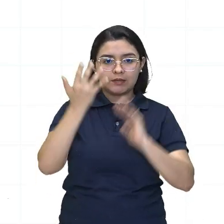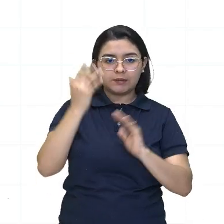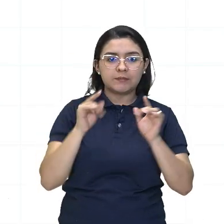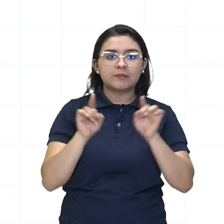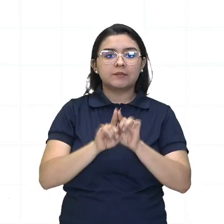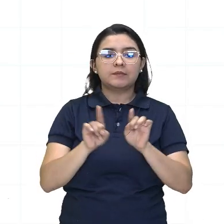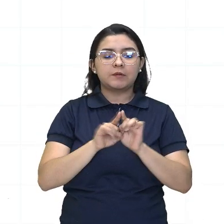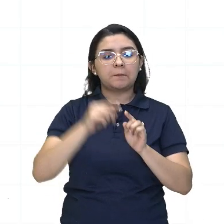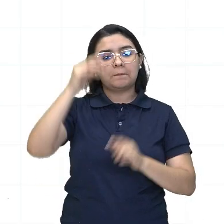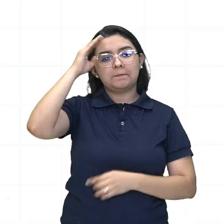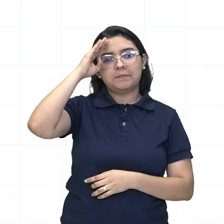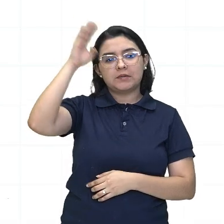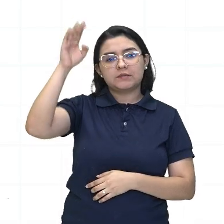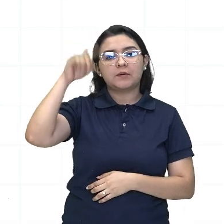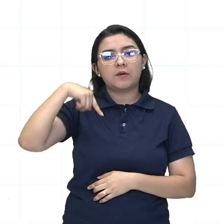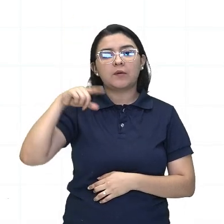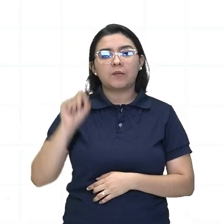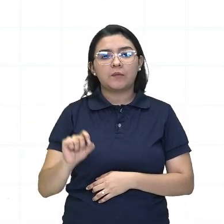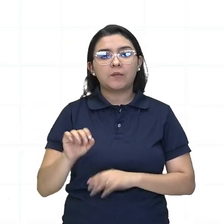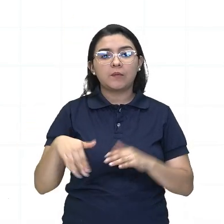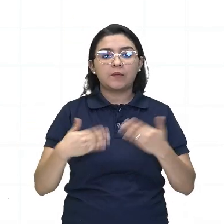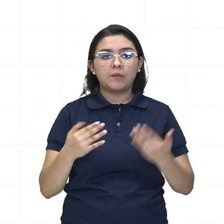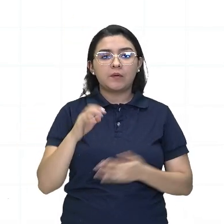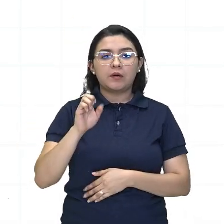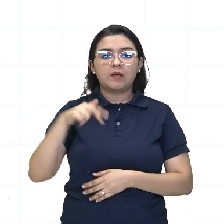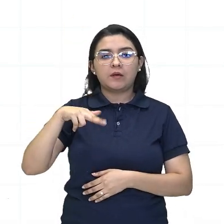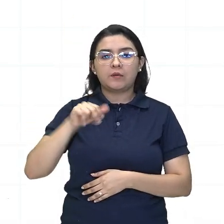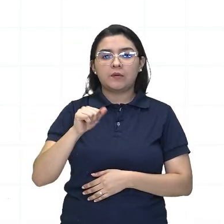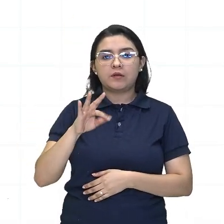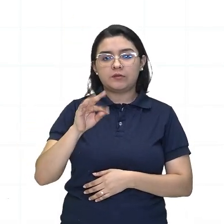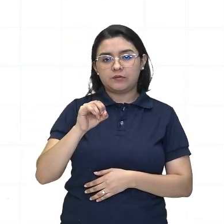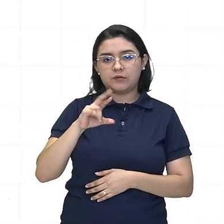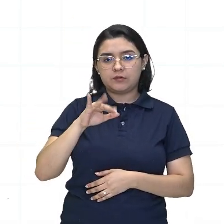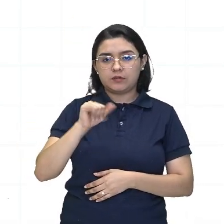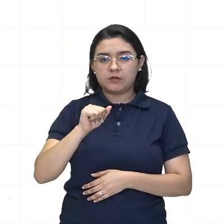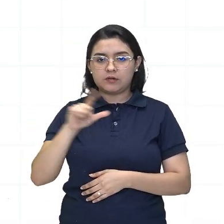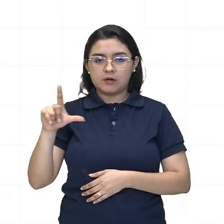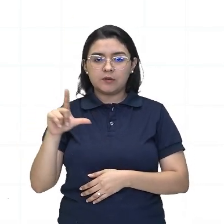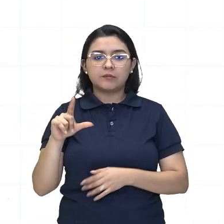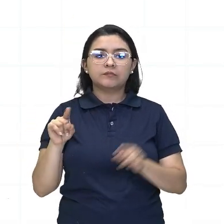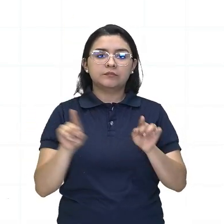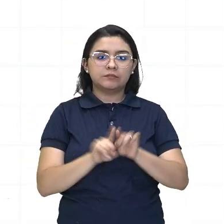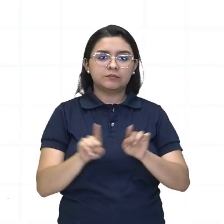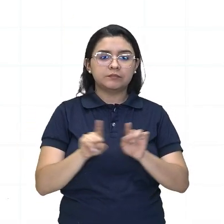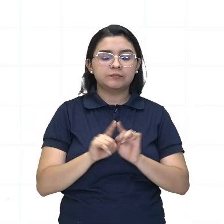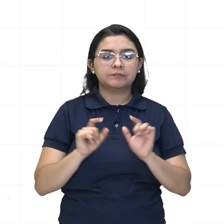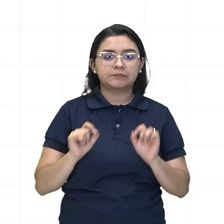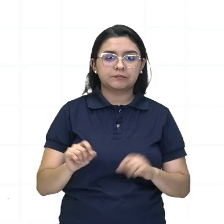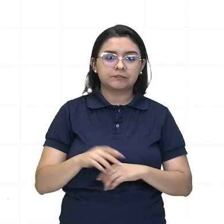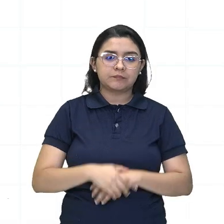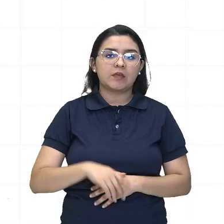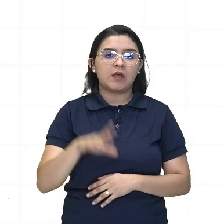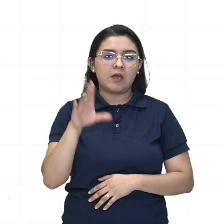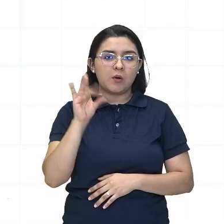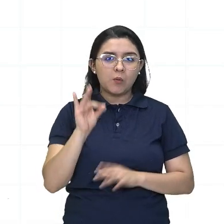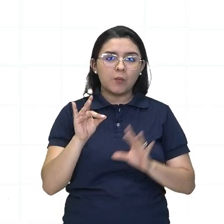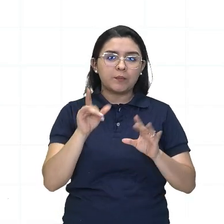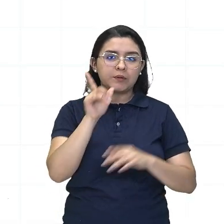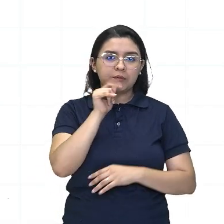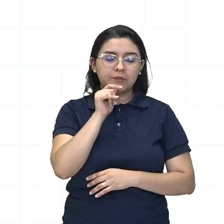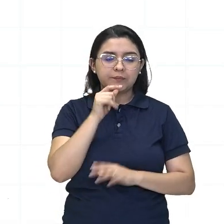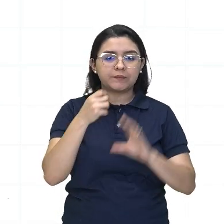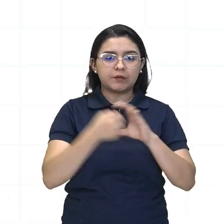clima predominante, qual é? O equatorial, ou também podemos chamar de clima equatorial úmido, que vai